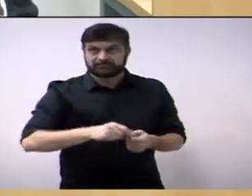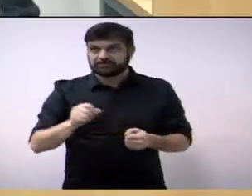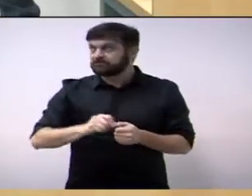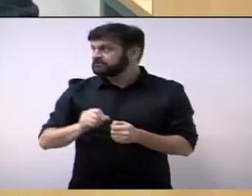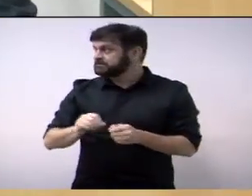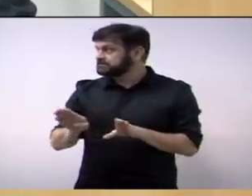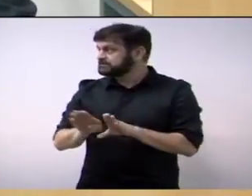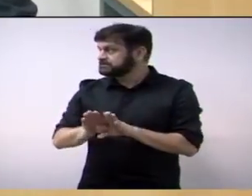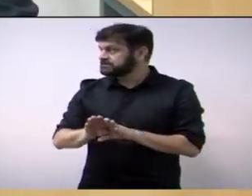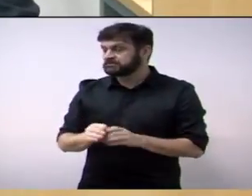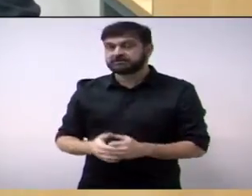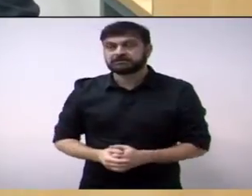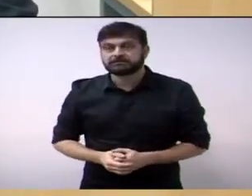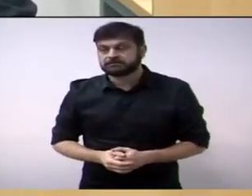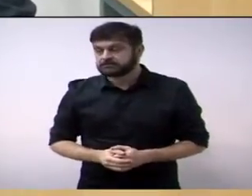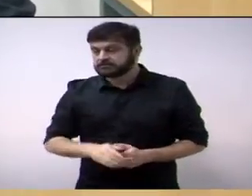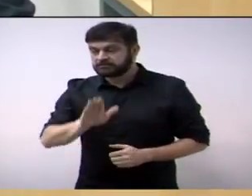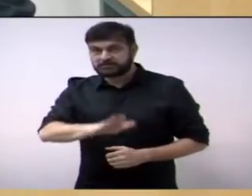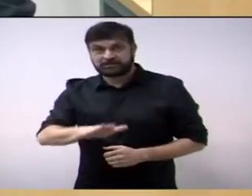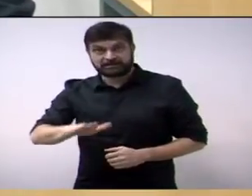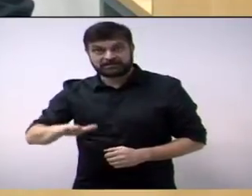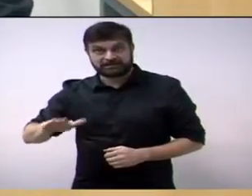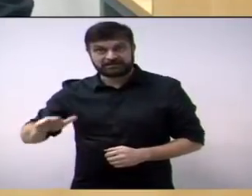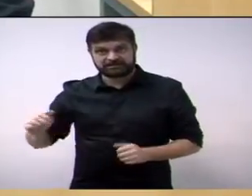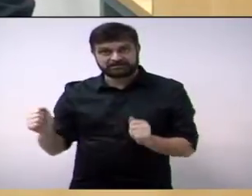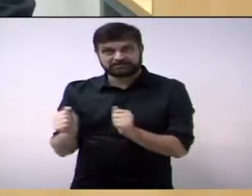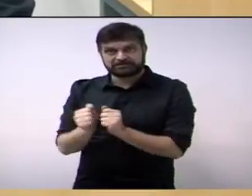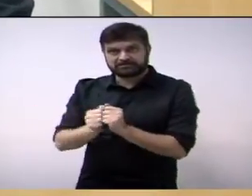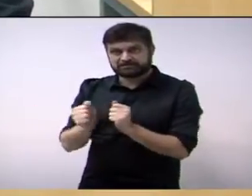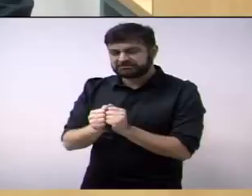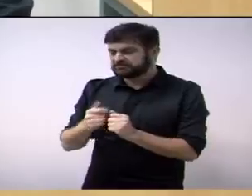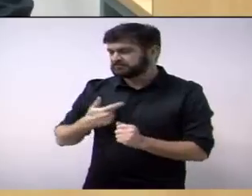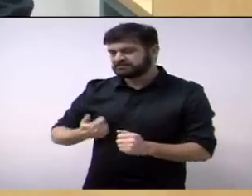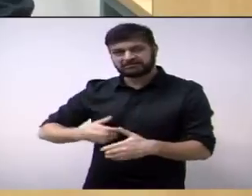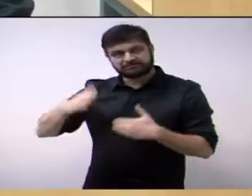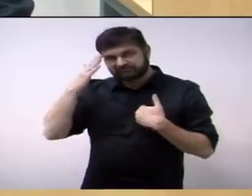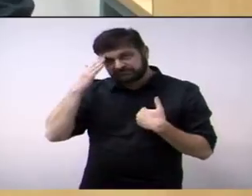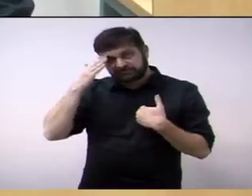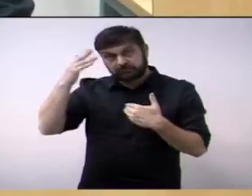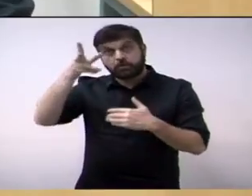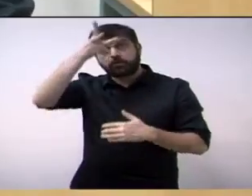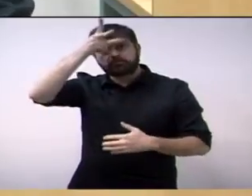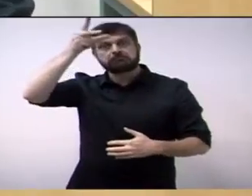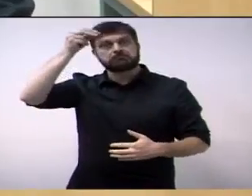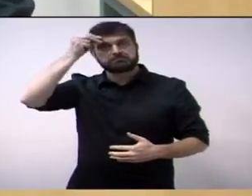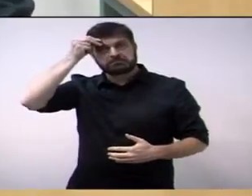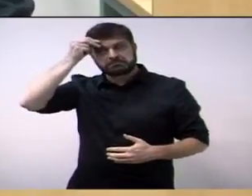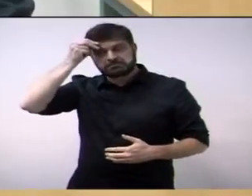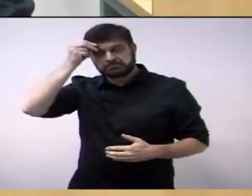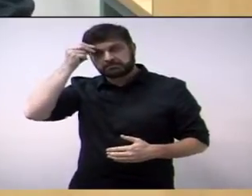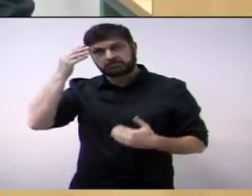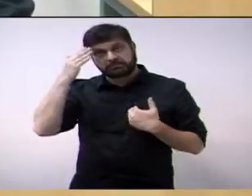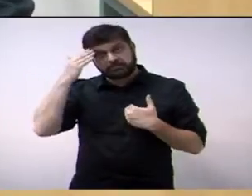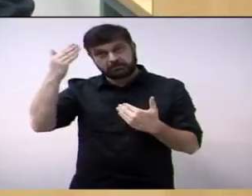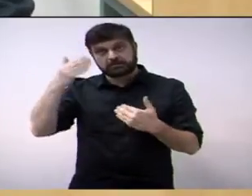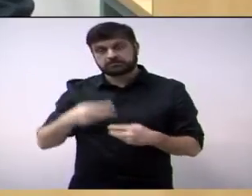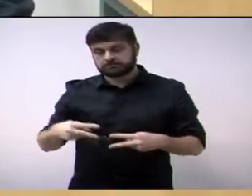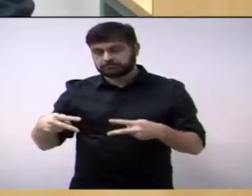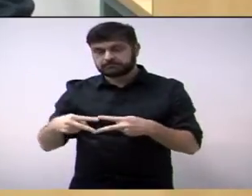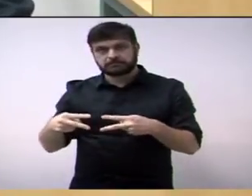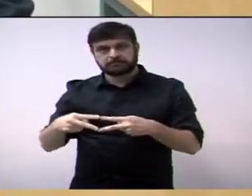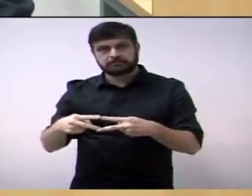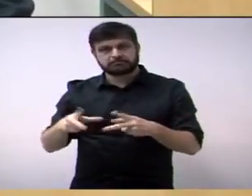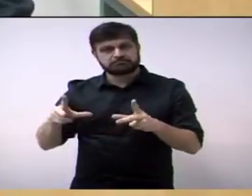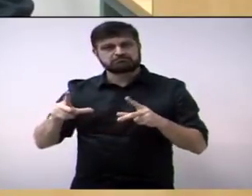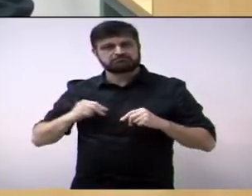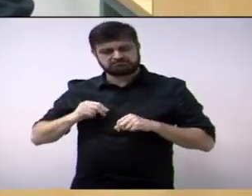bexigas, passei para as crianças, passamos, né? Muito obrigado ao prefeito, e que Paulínia